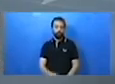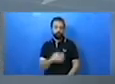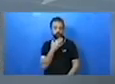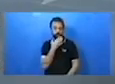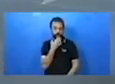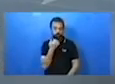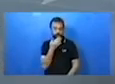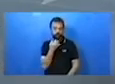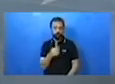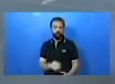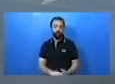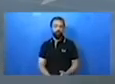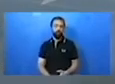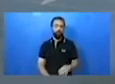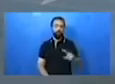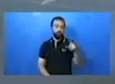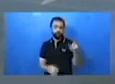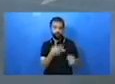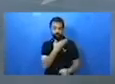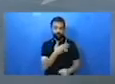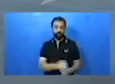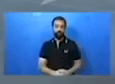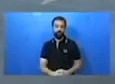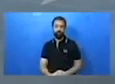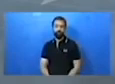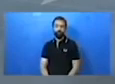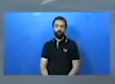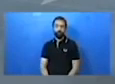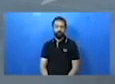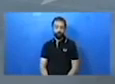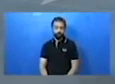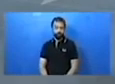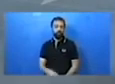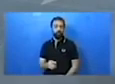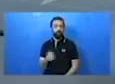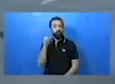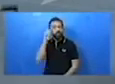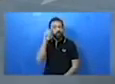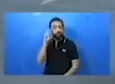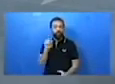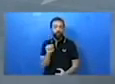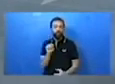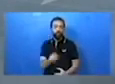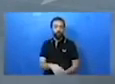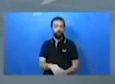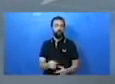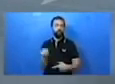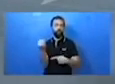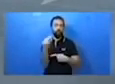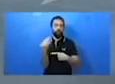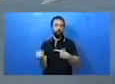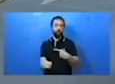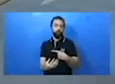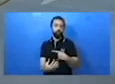vamos trabalhar essa atividade aqui, tá? Deixa eu só retomar uma coisa com vocês. Fração,